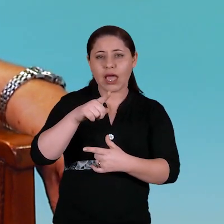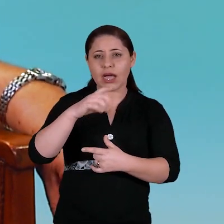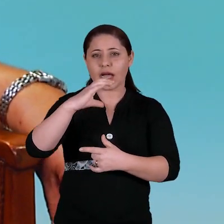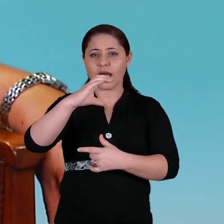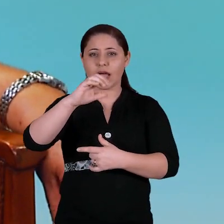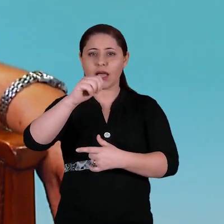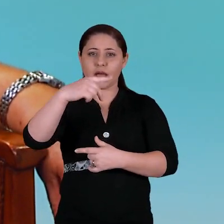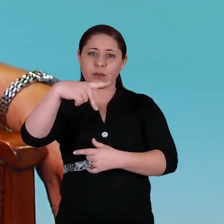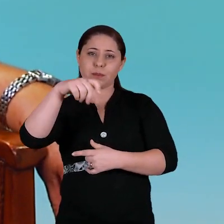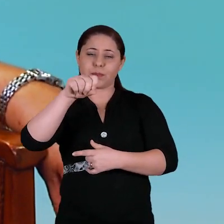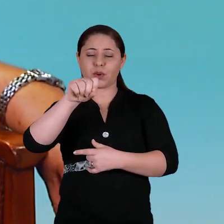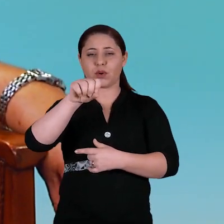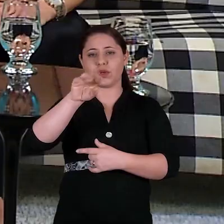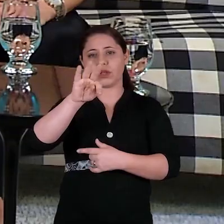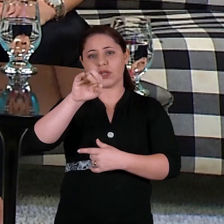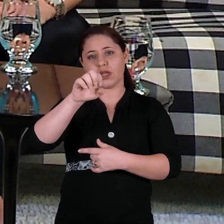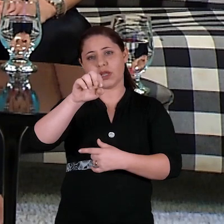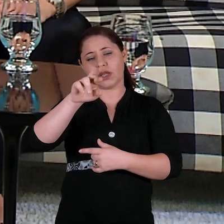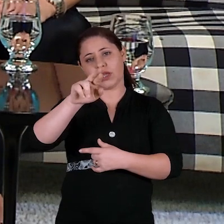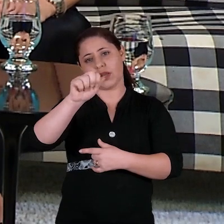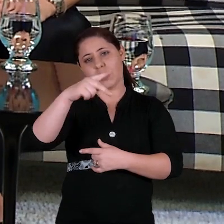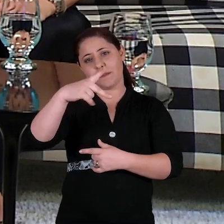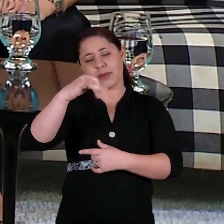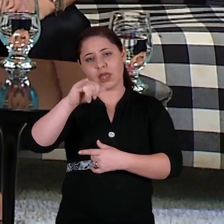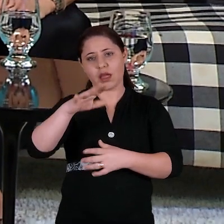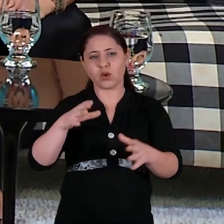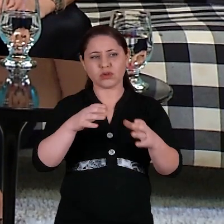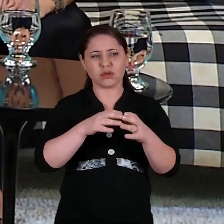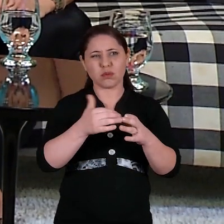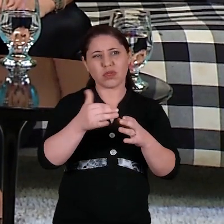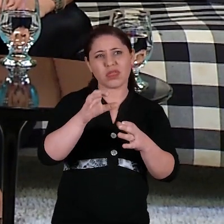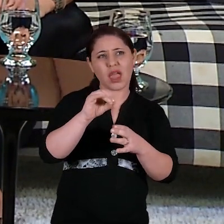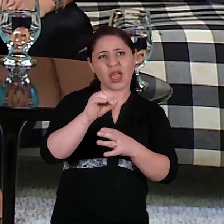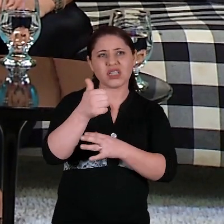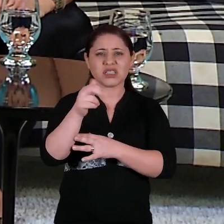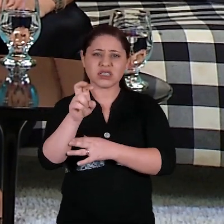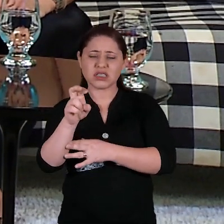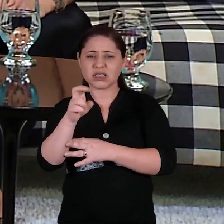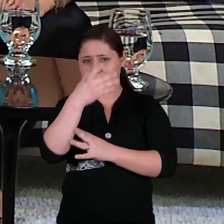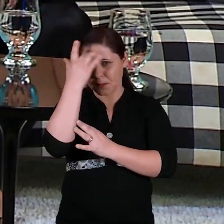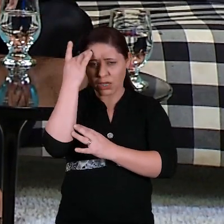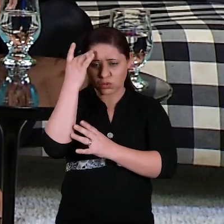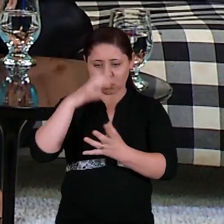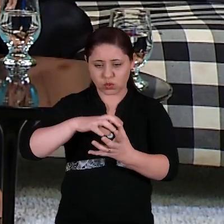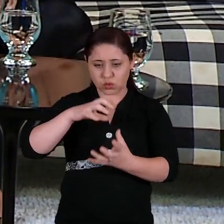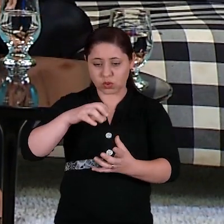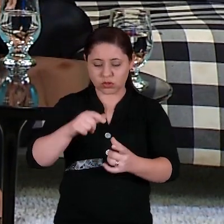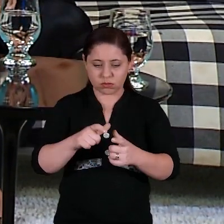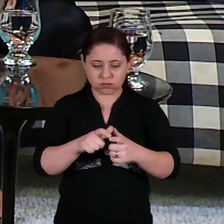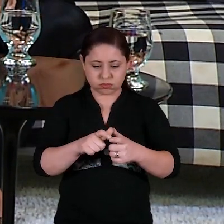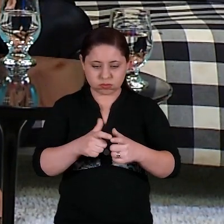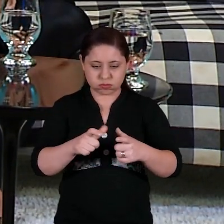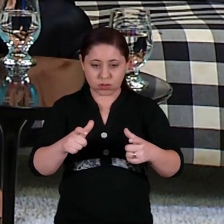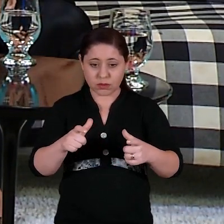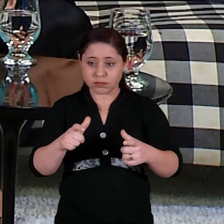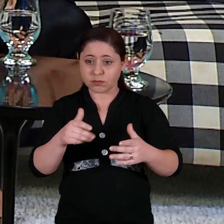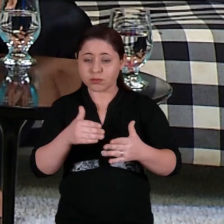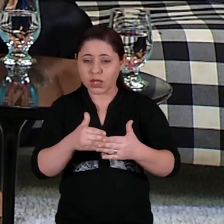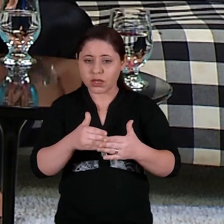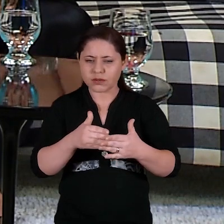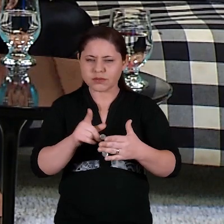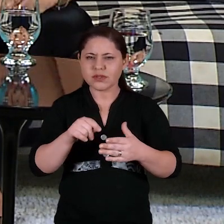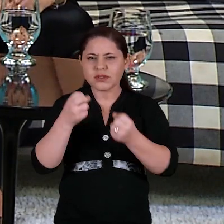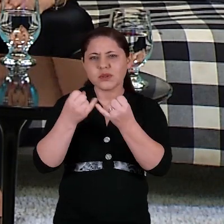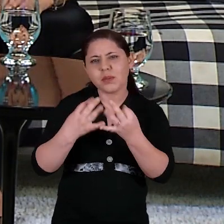falar. Então, esse grupo é de 10 a 15 idosos, assim, vai aumentando. Porque vou interromper a senhora,